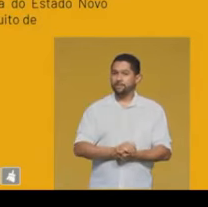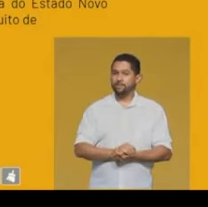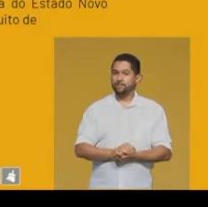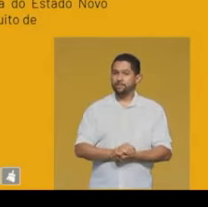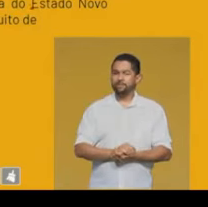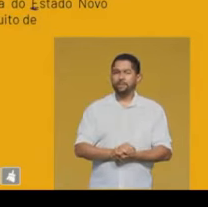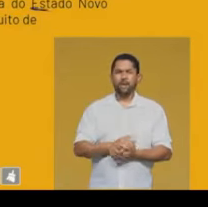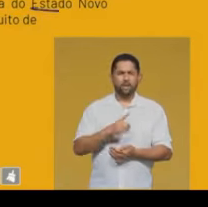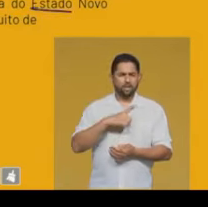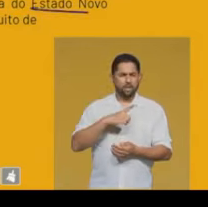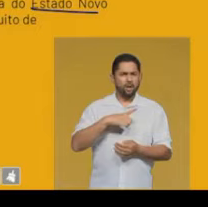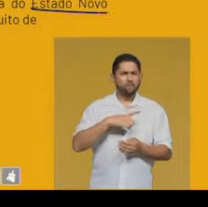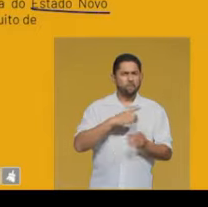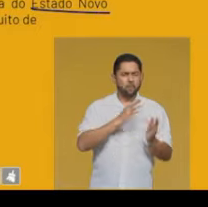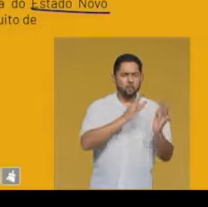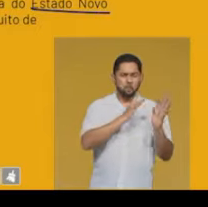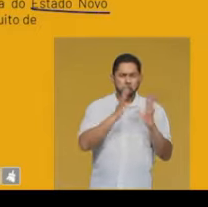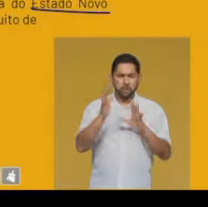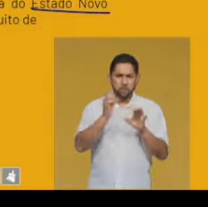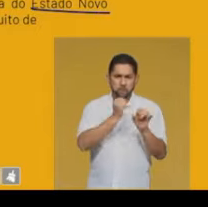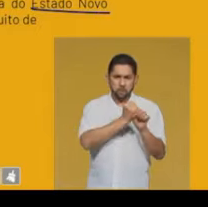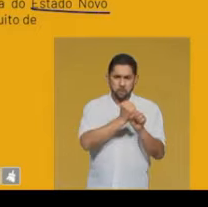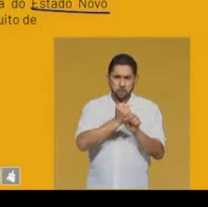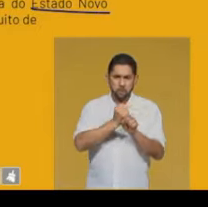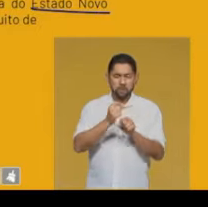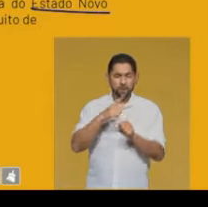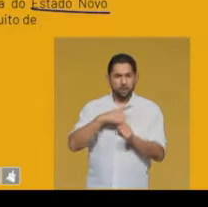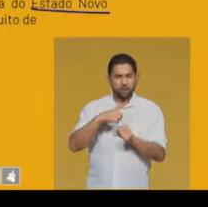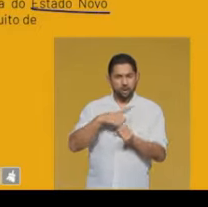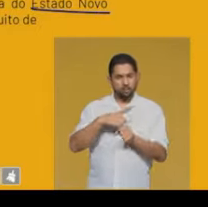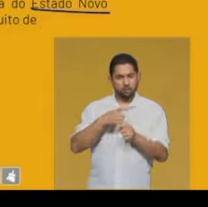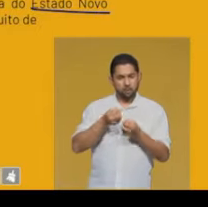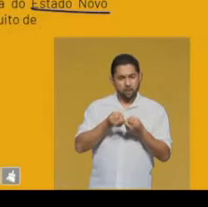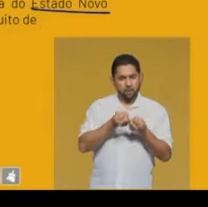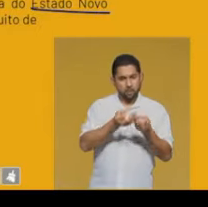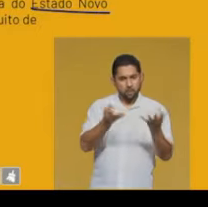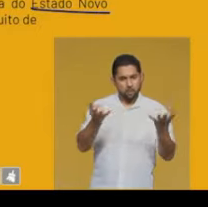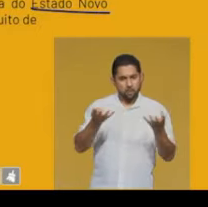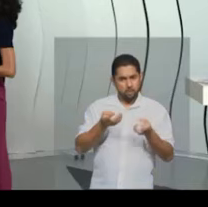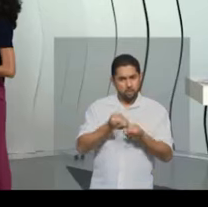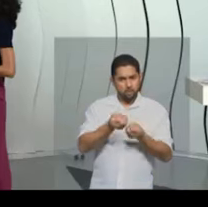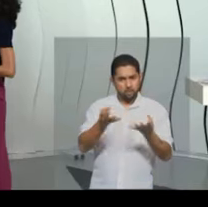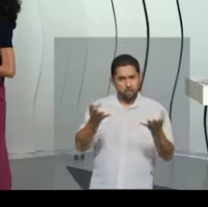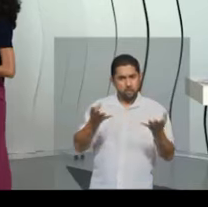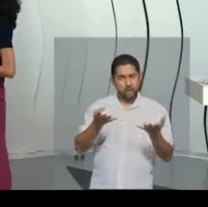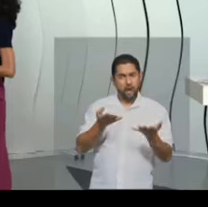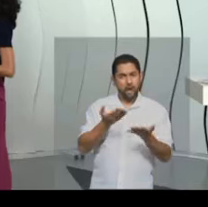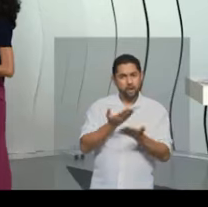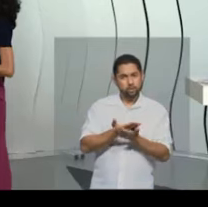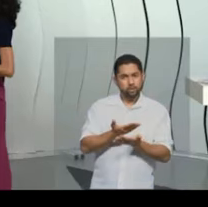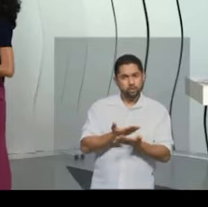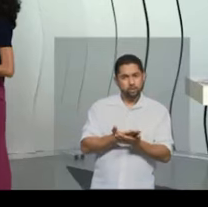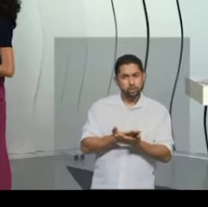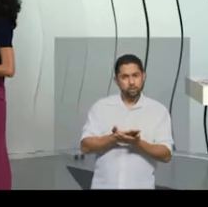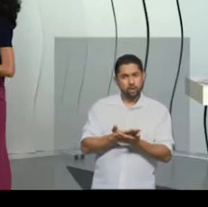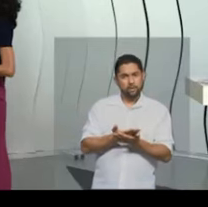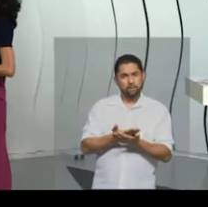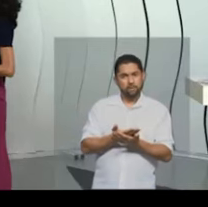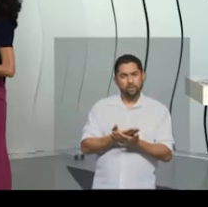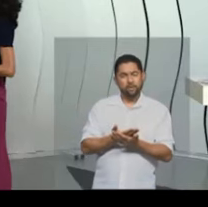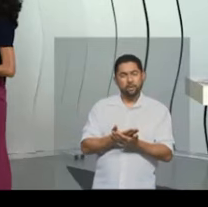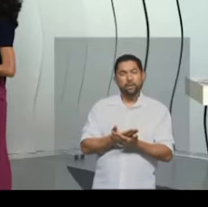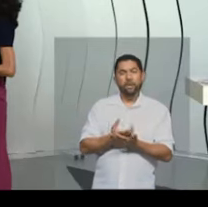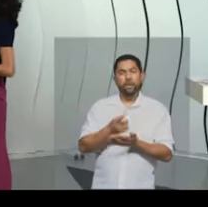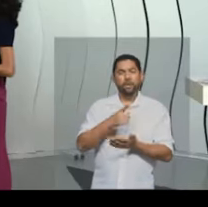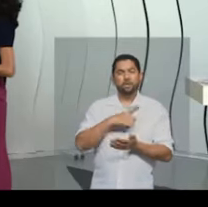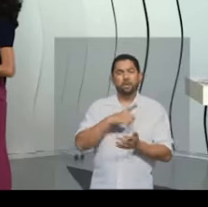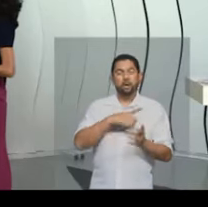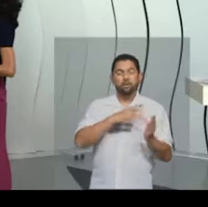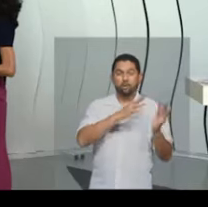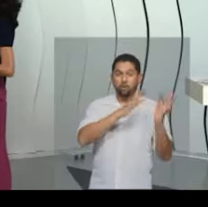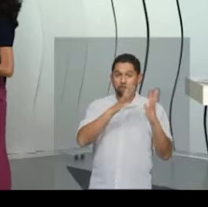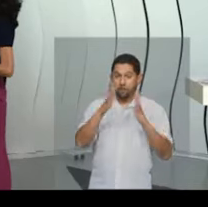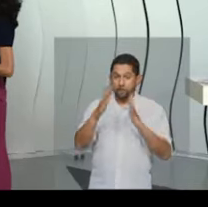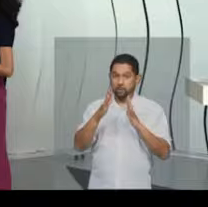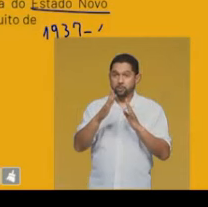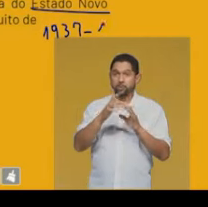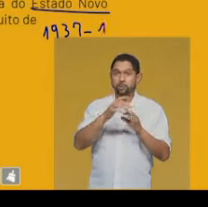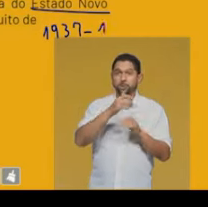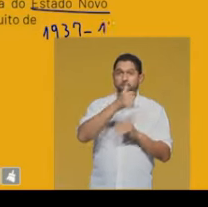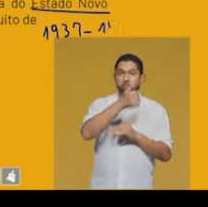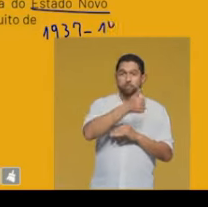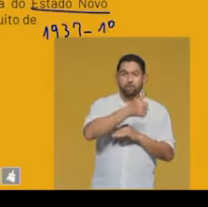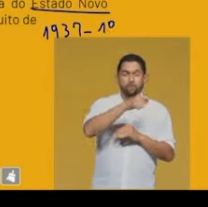do Estado Novo, com o intuito de... O Estado Novo foi o período de 1937